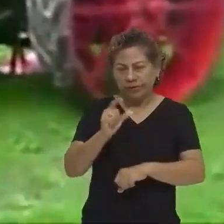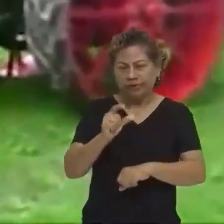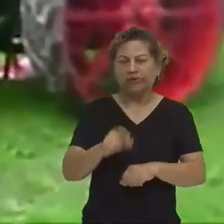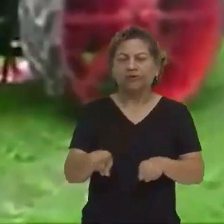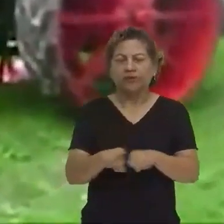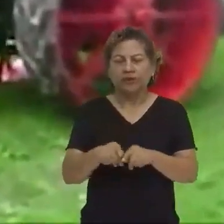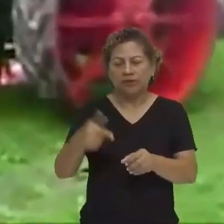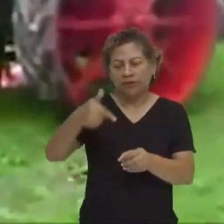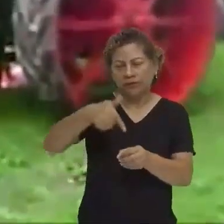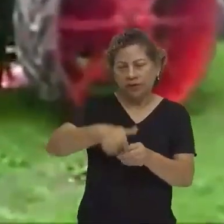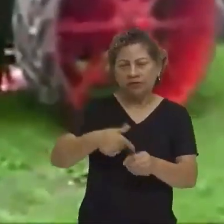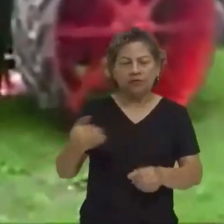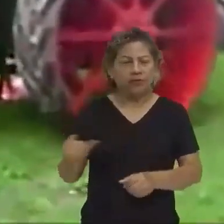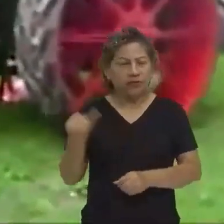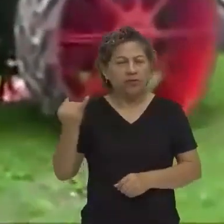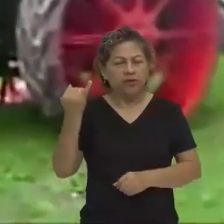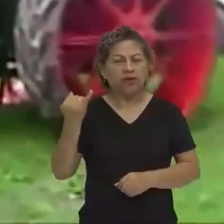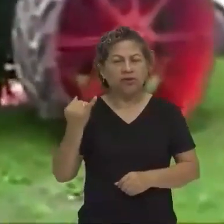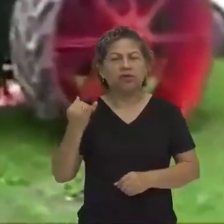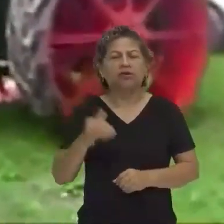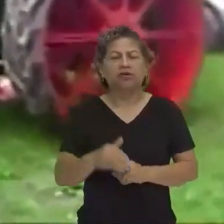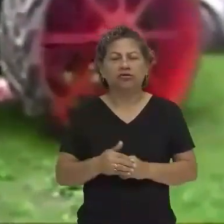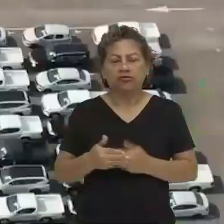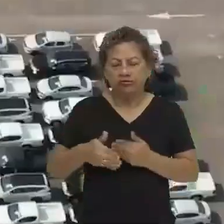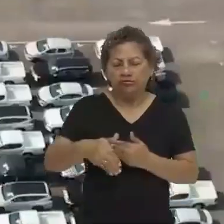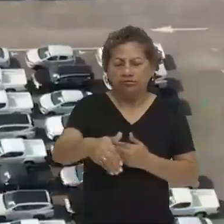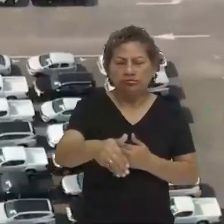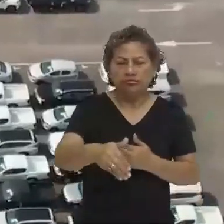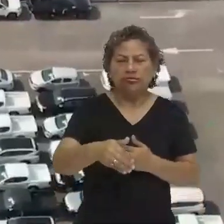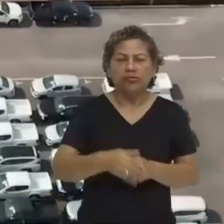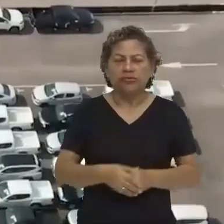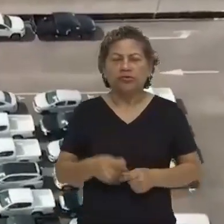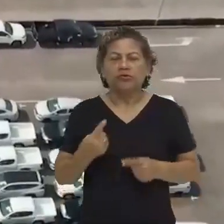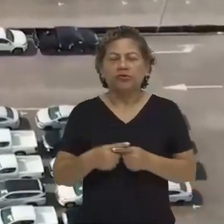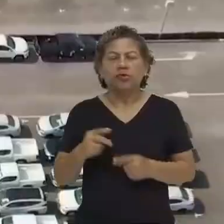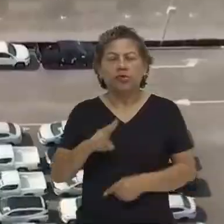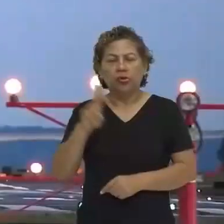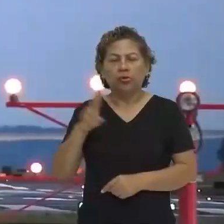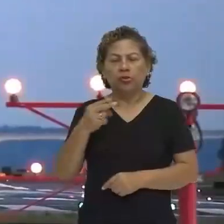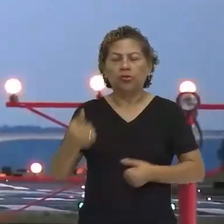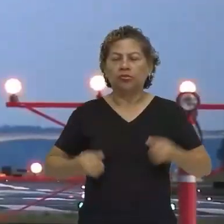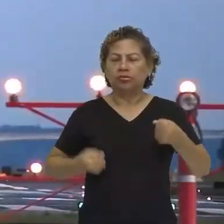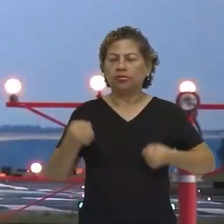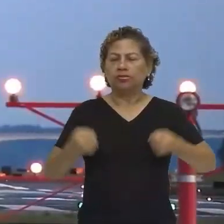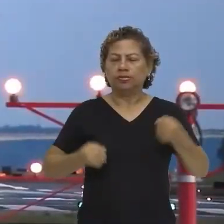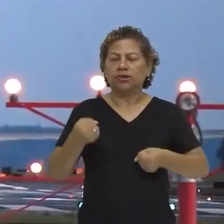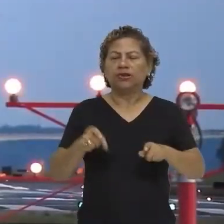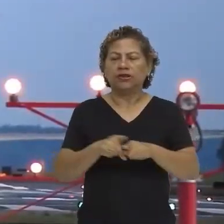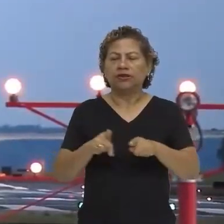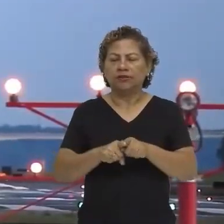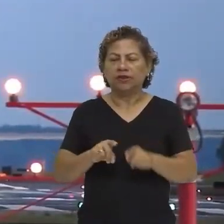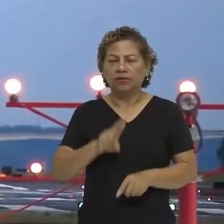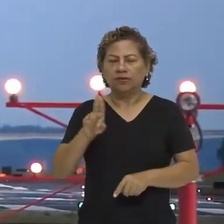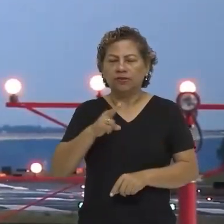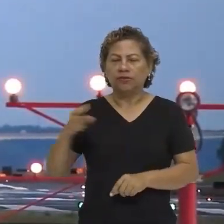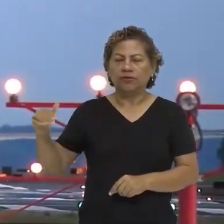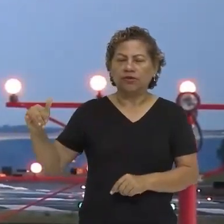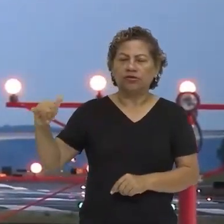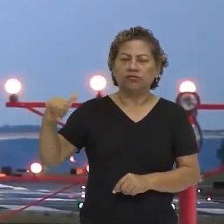para a Revolução Industrial, desde a invenção das máquinas a vapor aos automóveis e aviões.